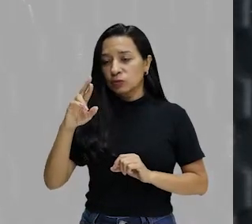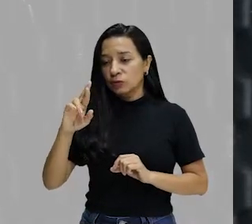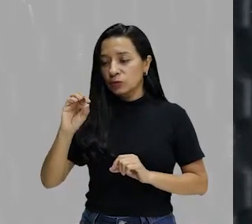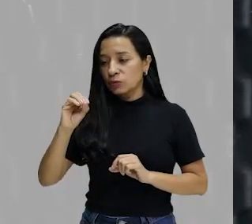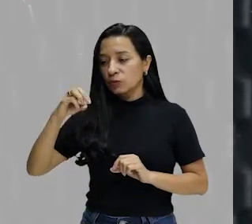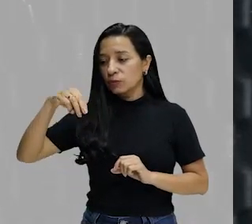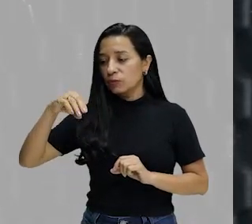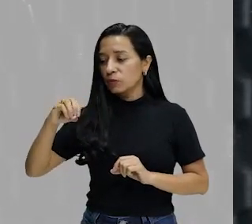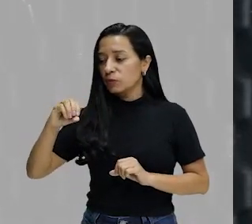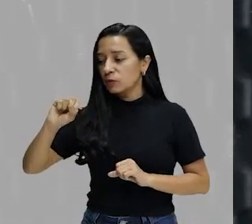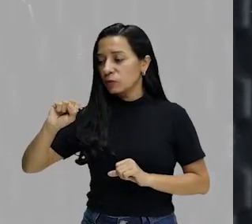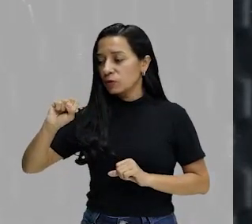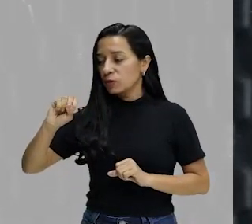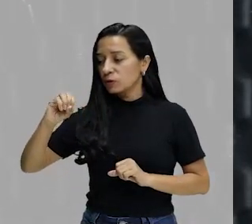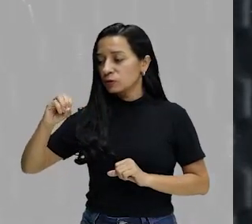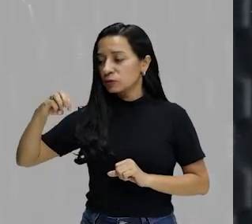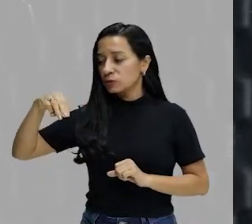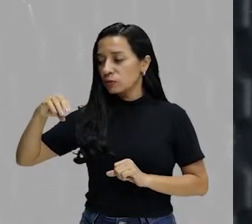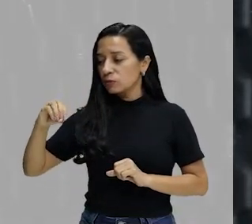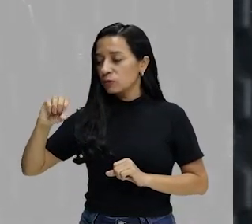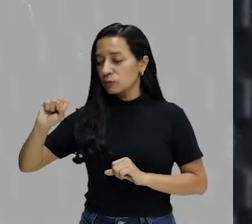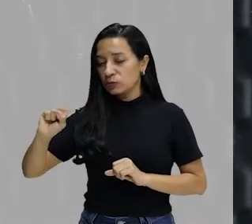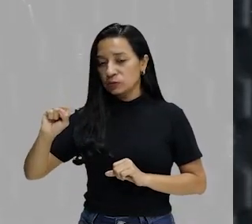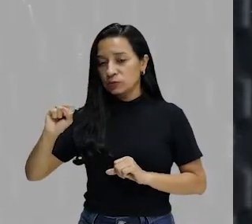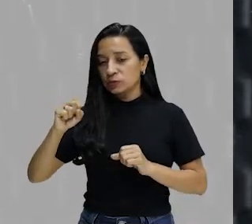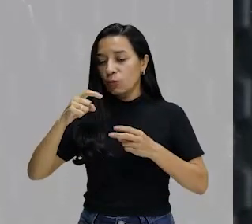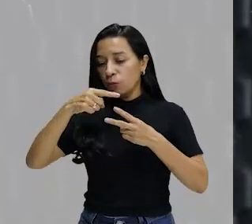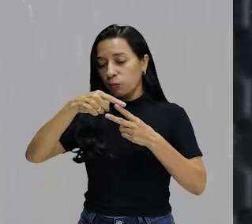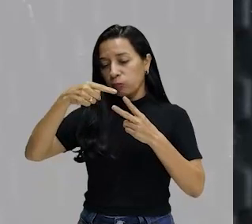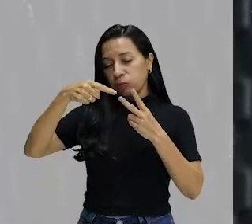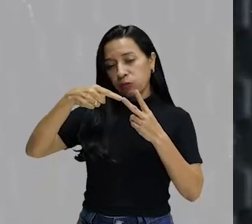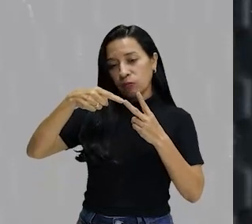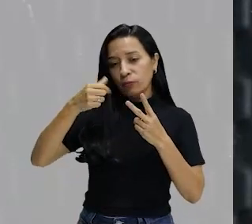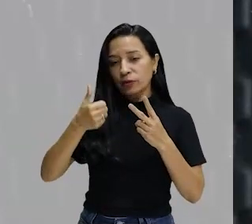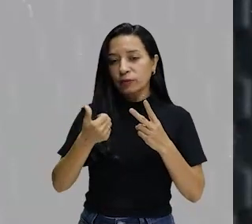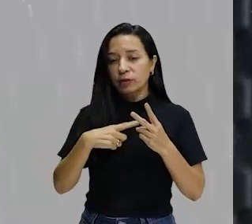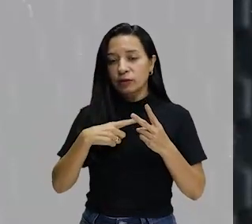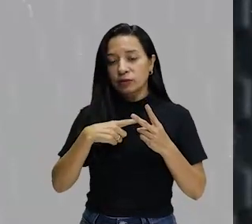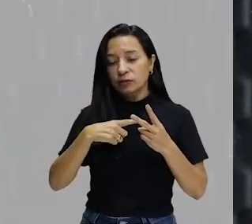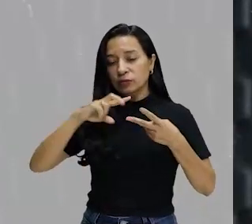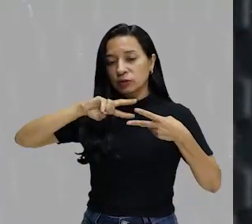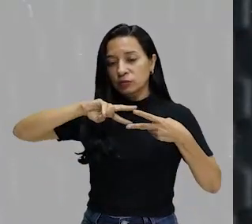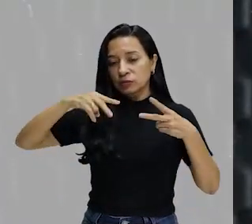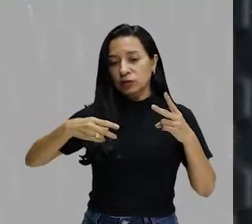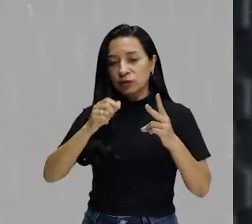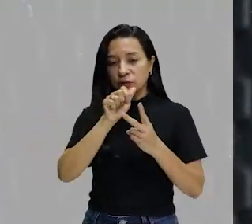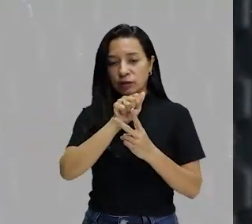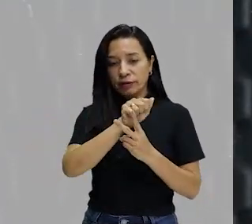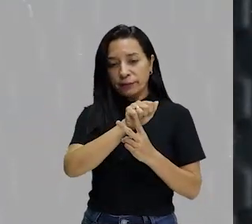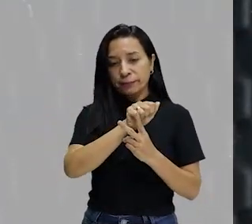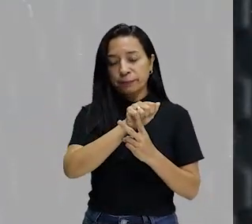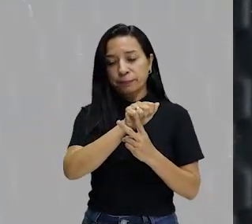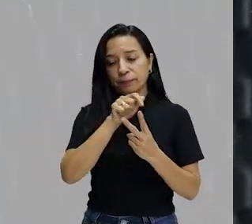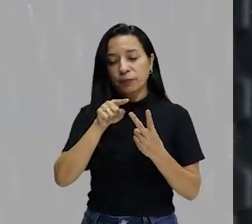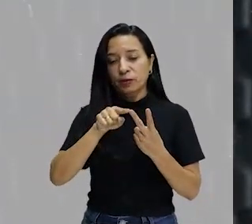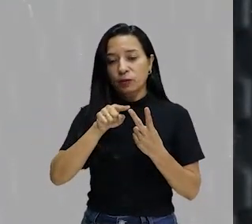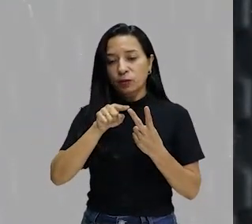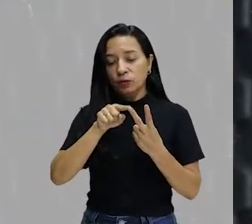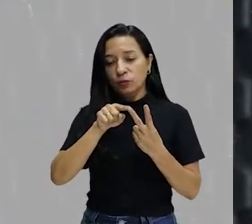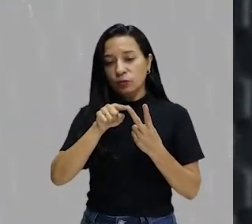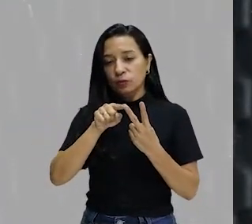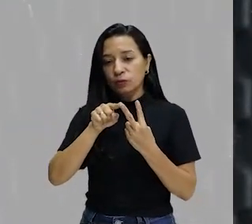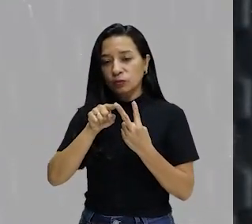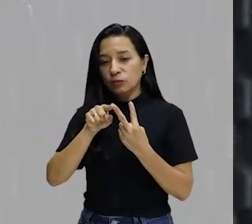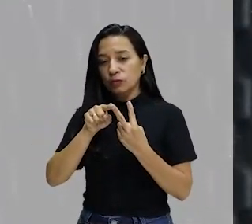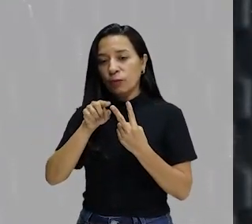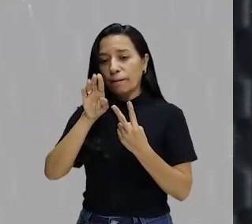e este outro par de cromossomo homólogo aqui. Esse primeiro par, ele tem o gene A. Esse segundo par, ele tem o